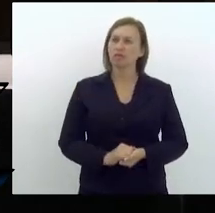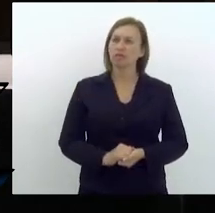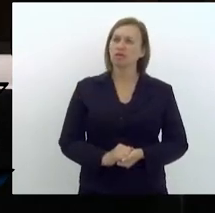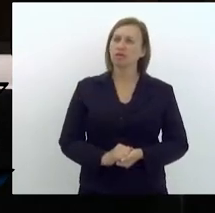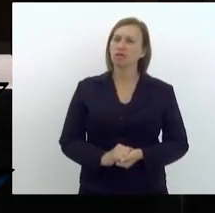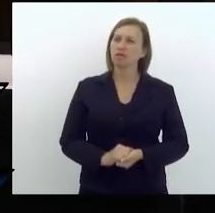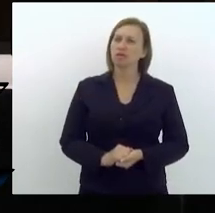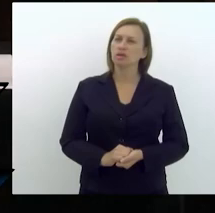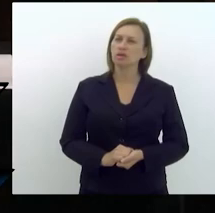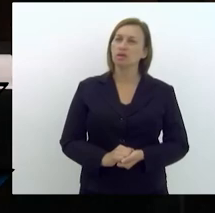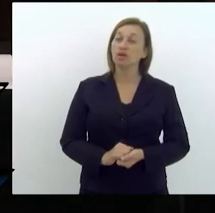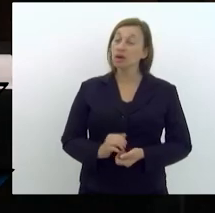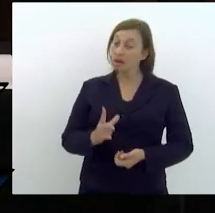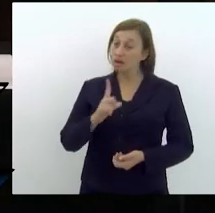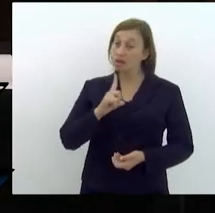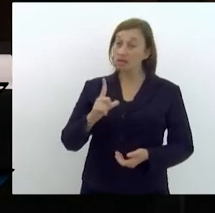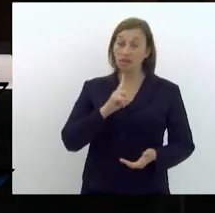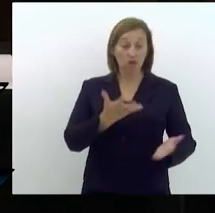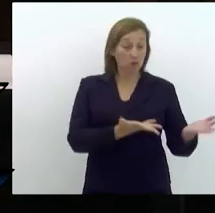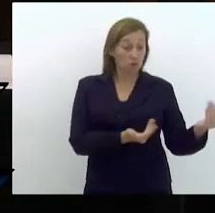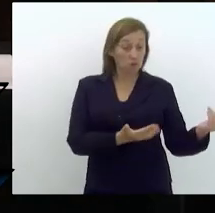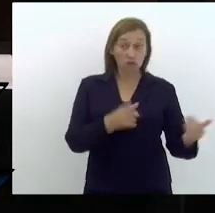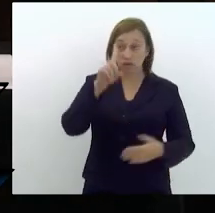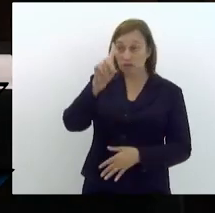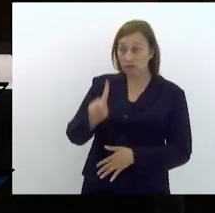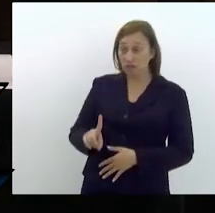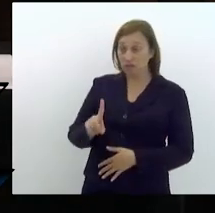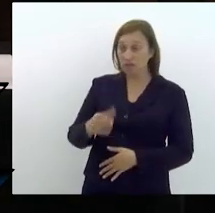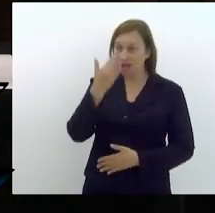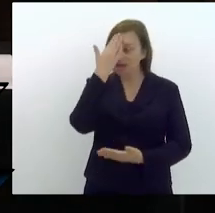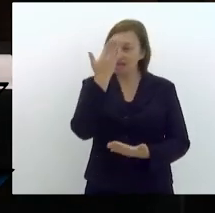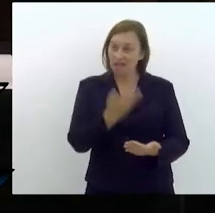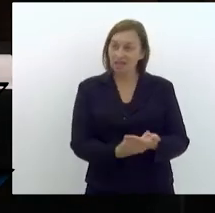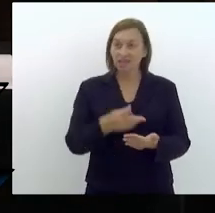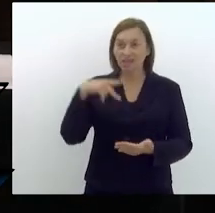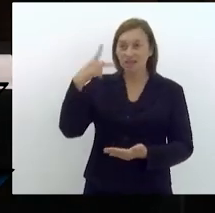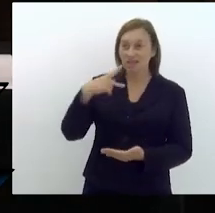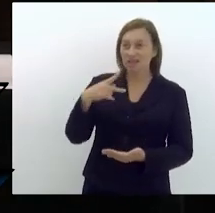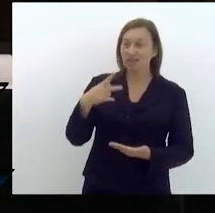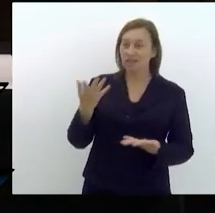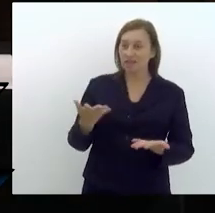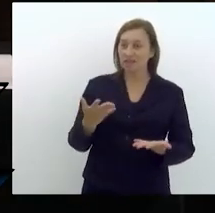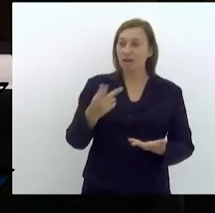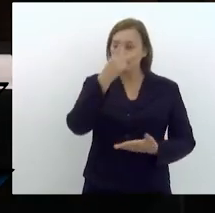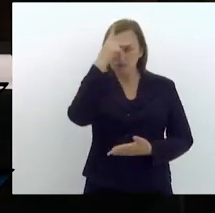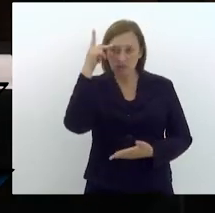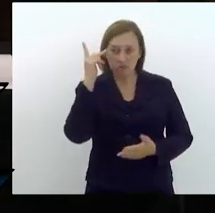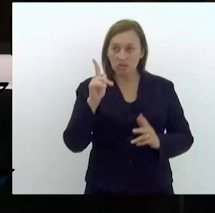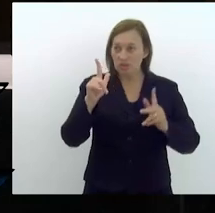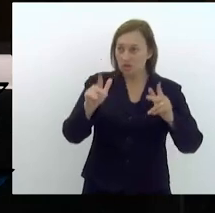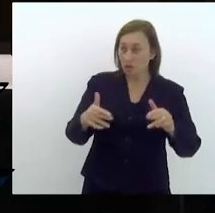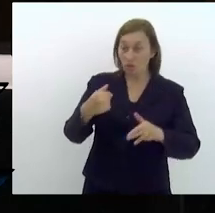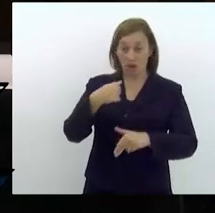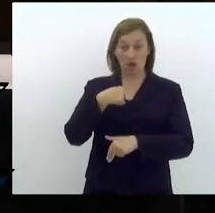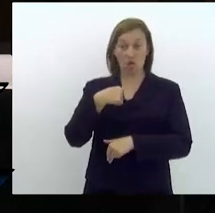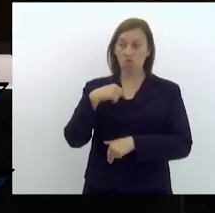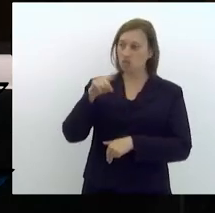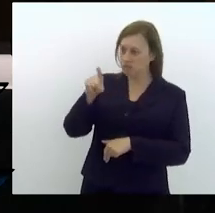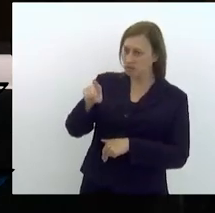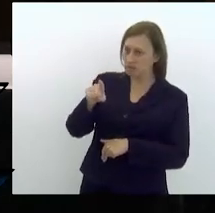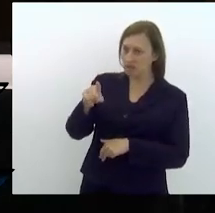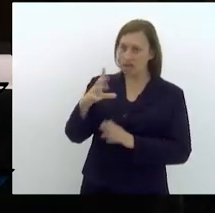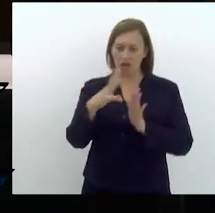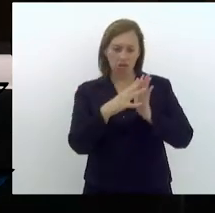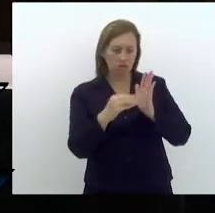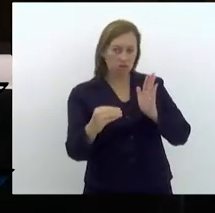e tem um jovem de direita que acredita na política graças a pessoas como você como quem sabe eu posso ser um exemplo